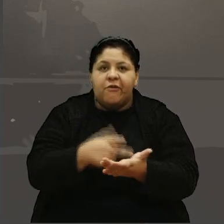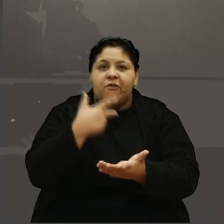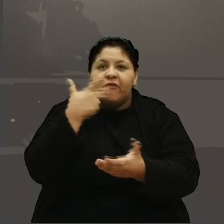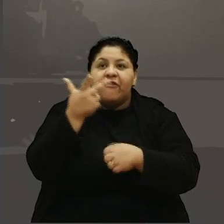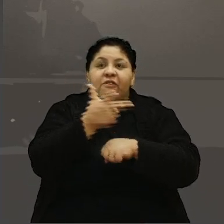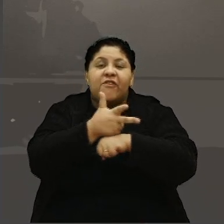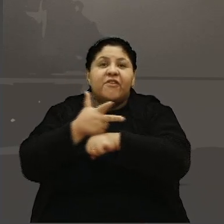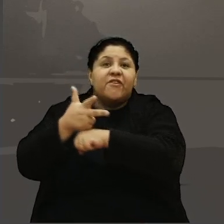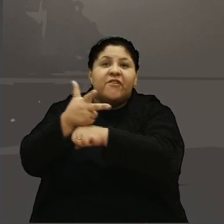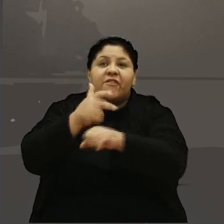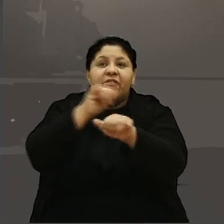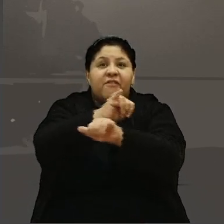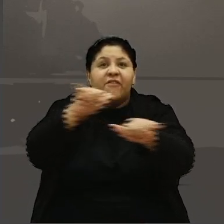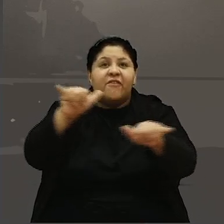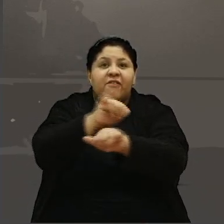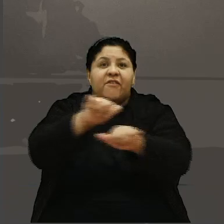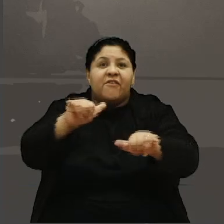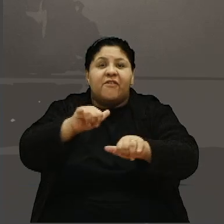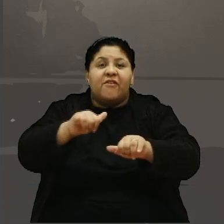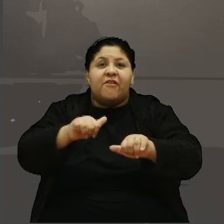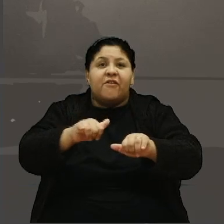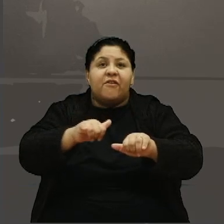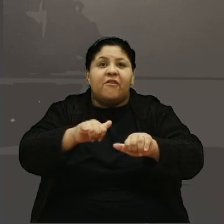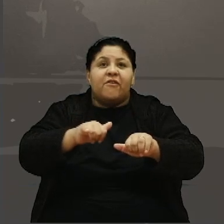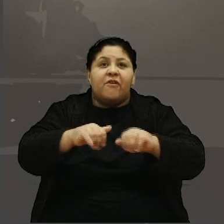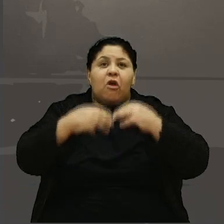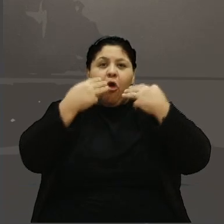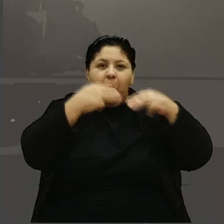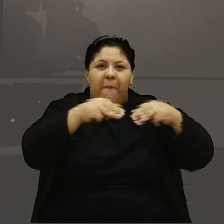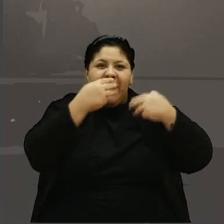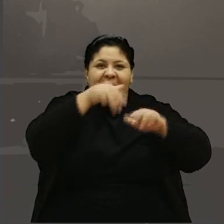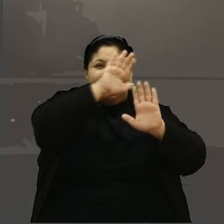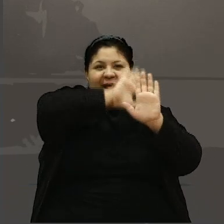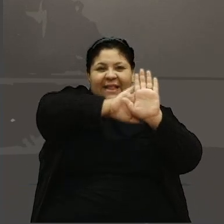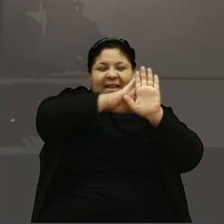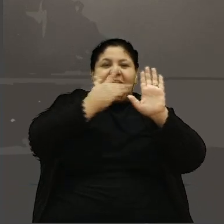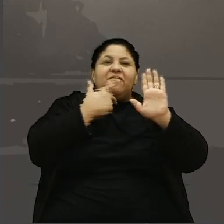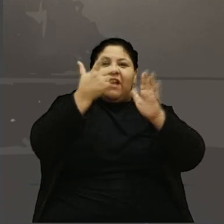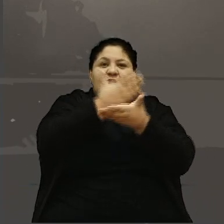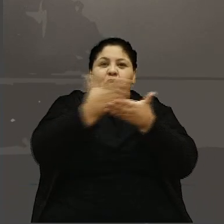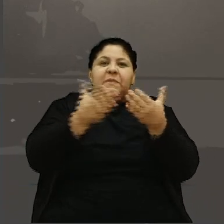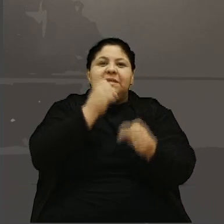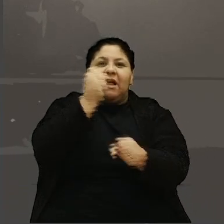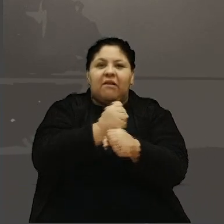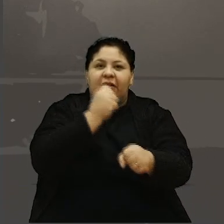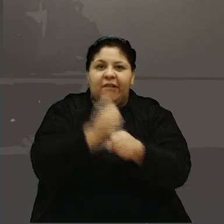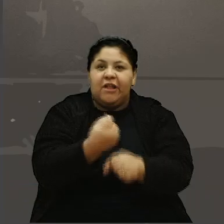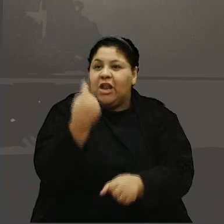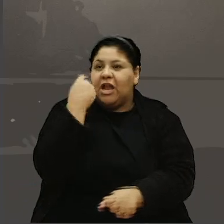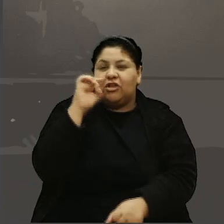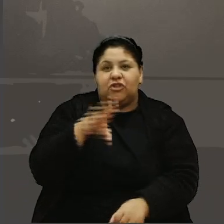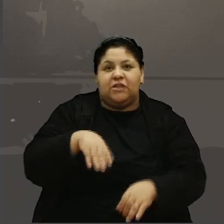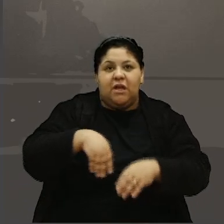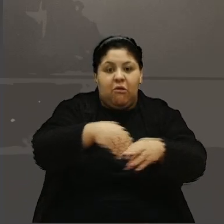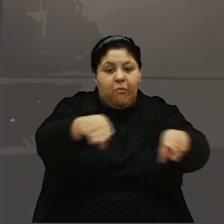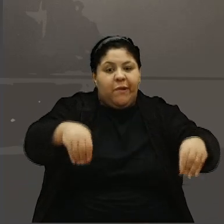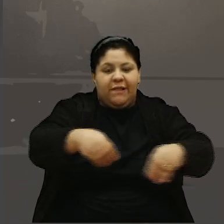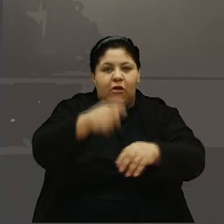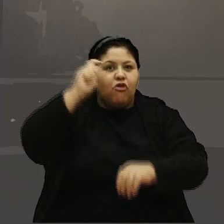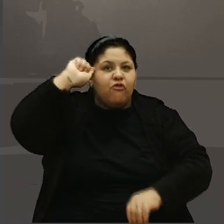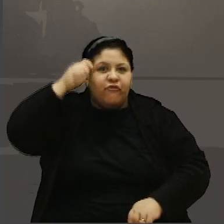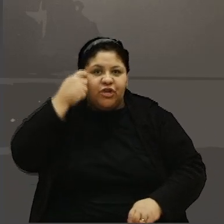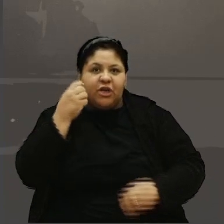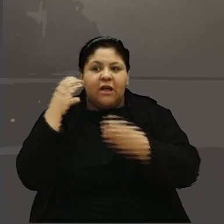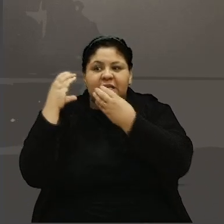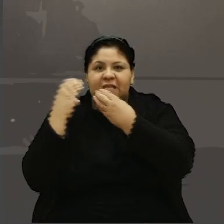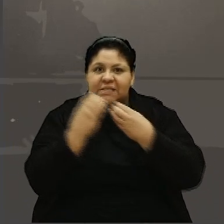na campanha eleitoral com uma máquina atrás, dizendo que tinha começado as obras. E lá só tem plantação de feijão e milho, como eu mostrei